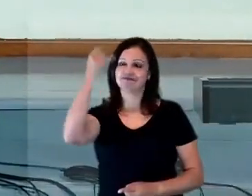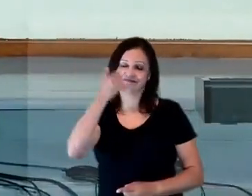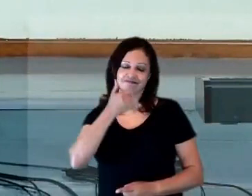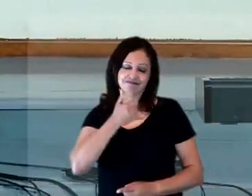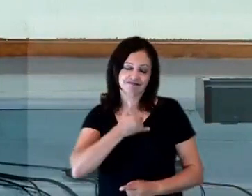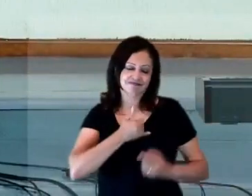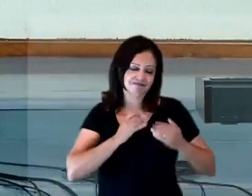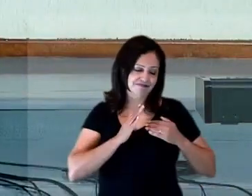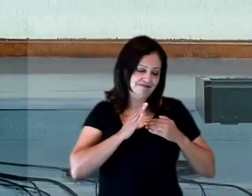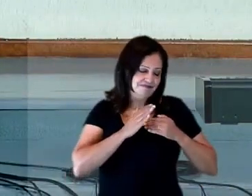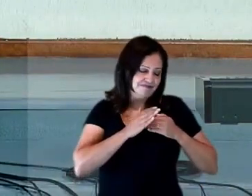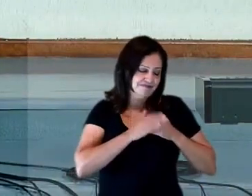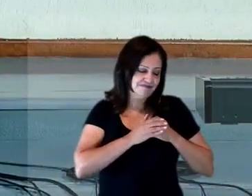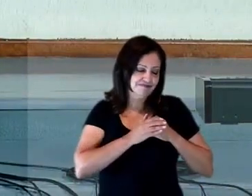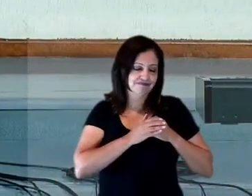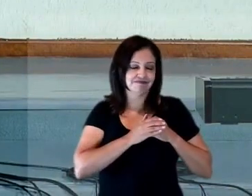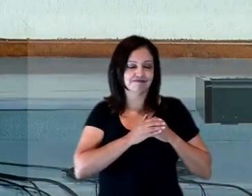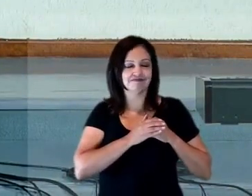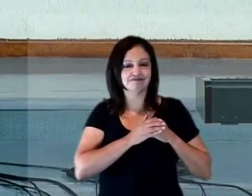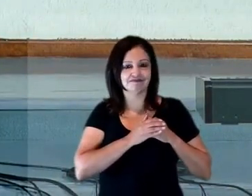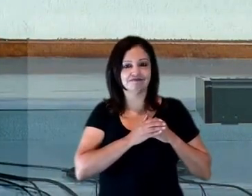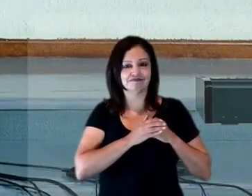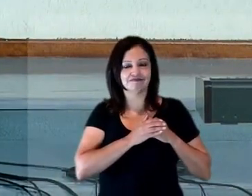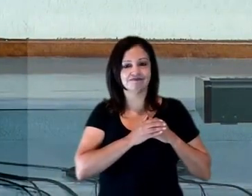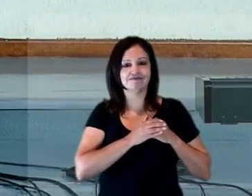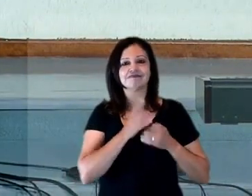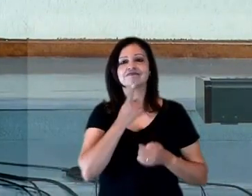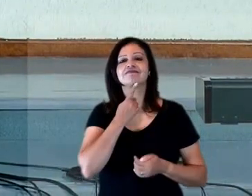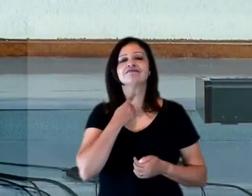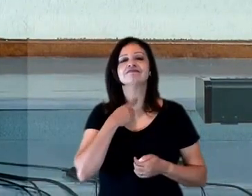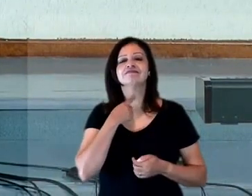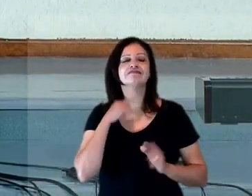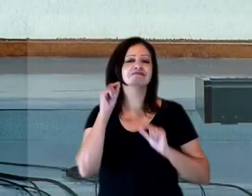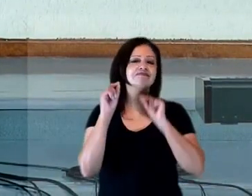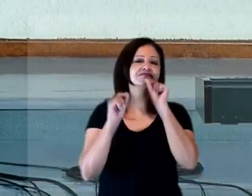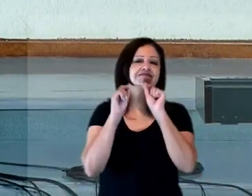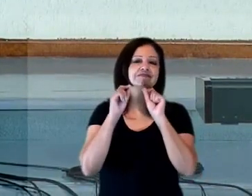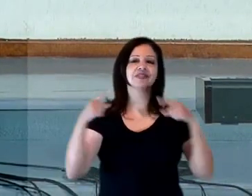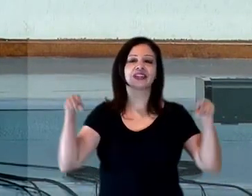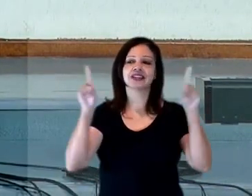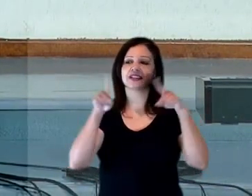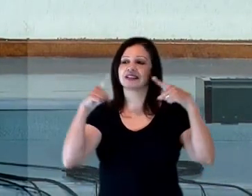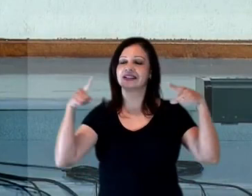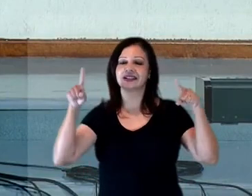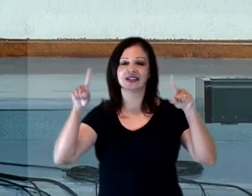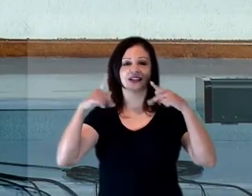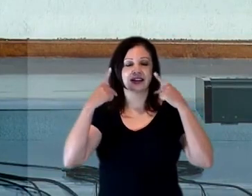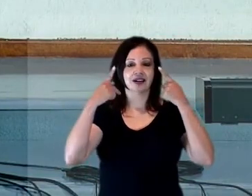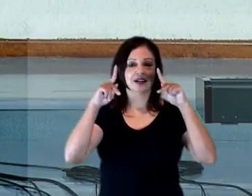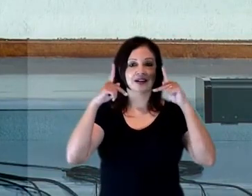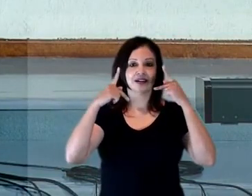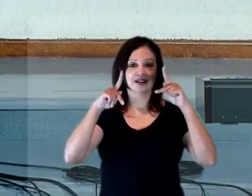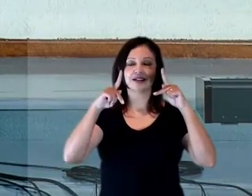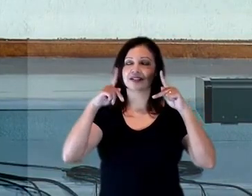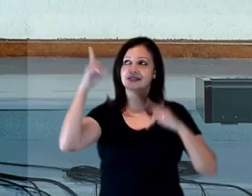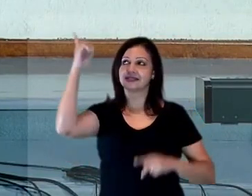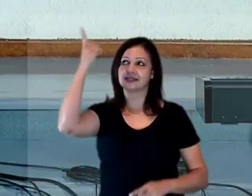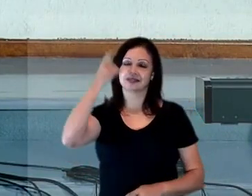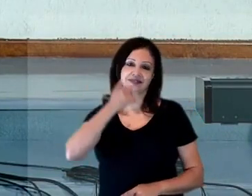nesta noite. No ensejo dessa canção, no ensejo da palavra e daquilo que o Senhor